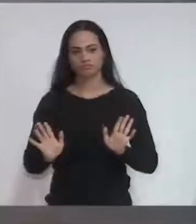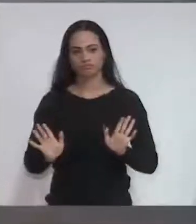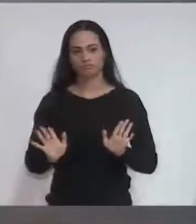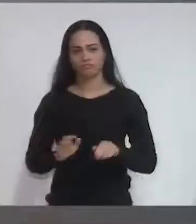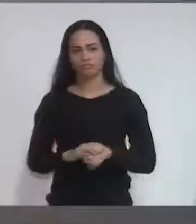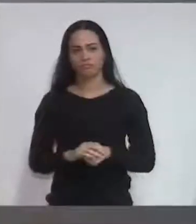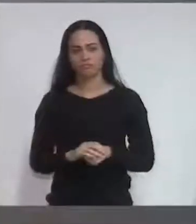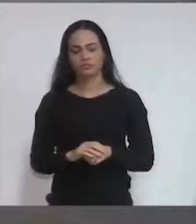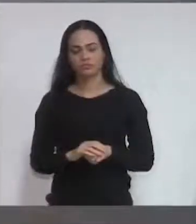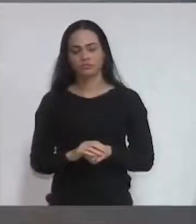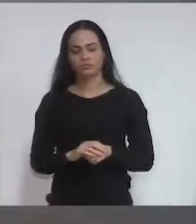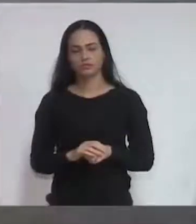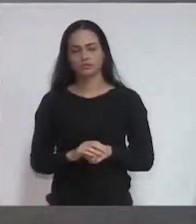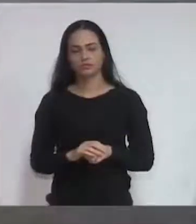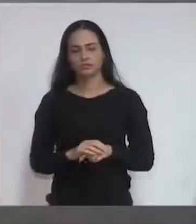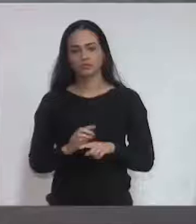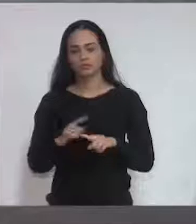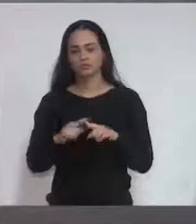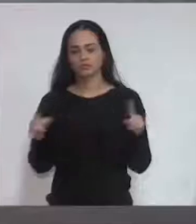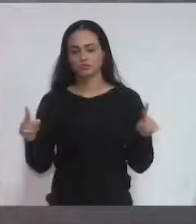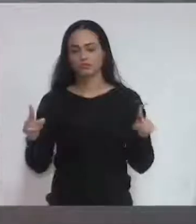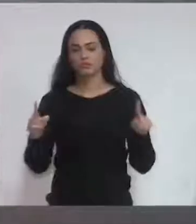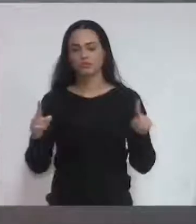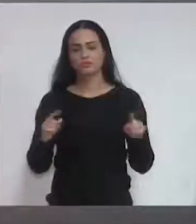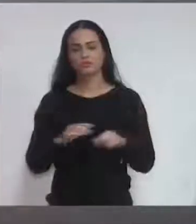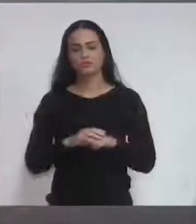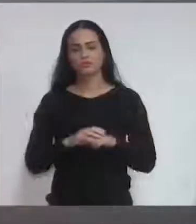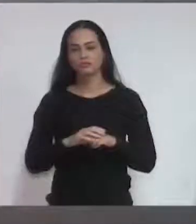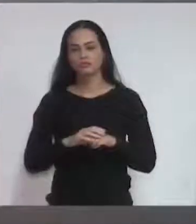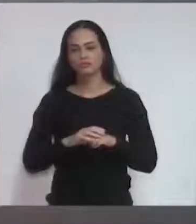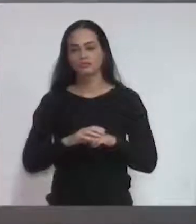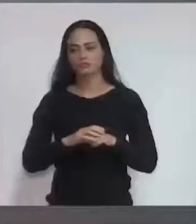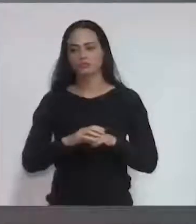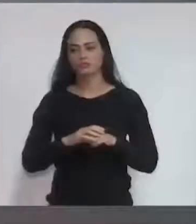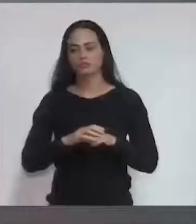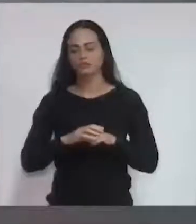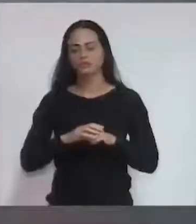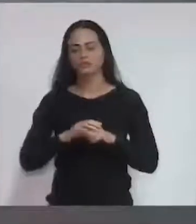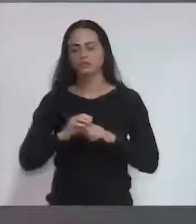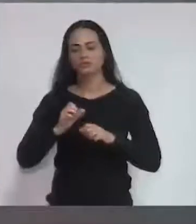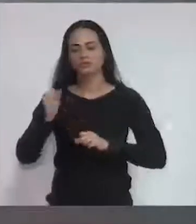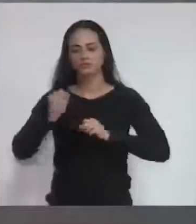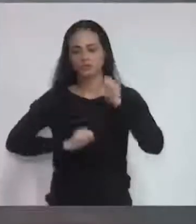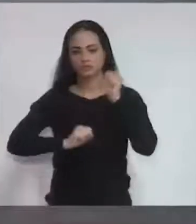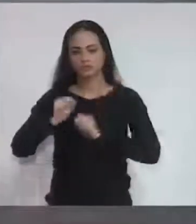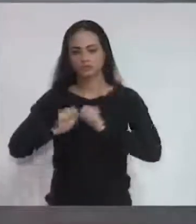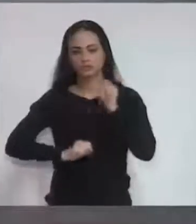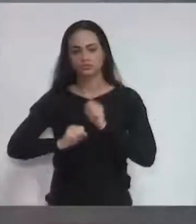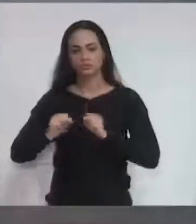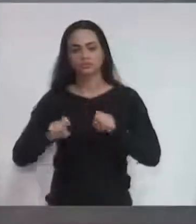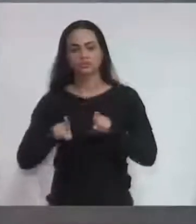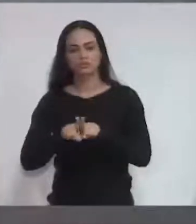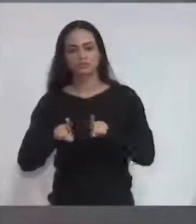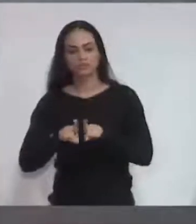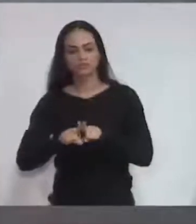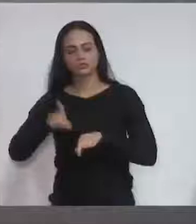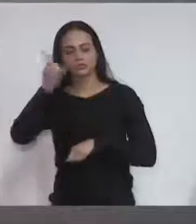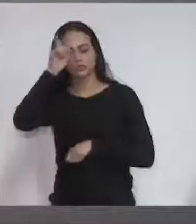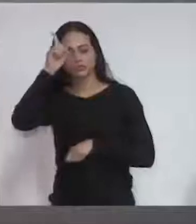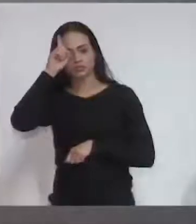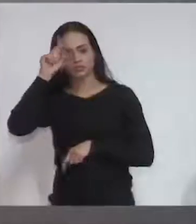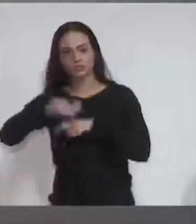à questão das grandes empresas de transporte, tinha a pauta dos caminhoneiros, daqueles que trabalham de sol a sol, de noite a